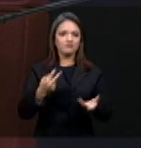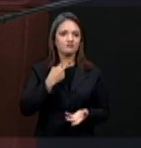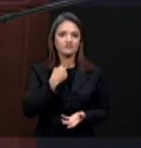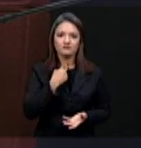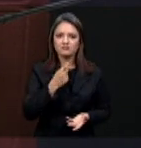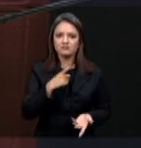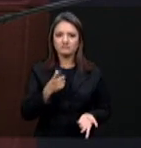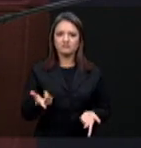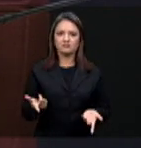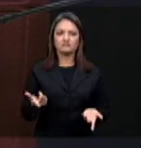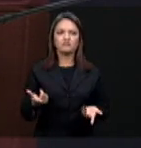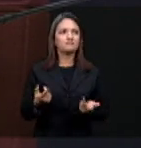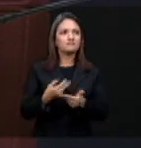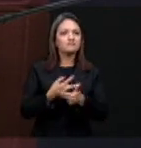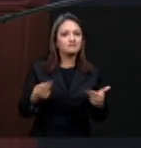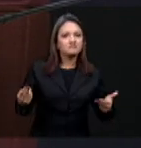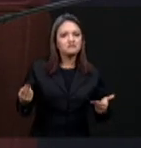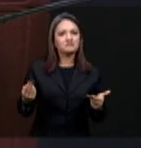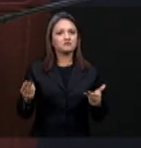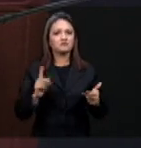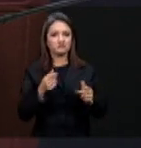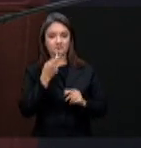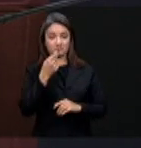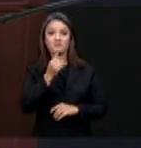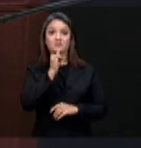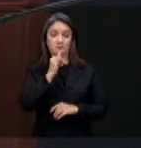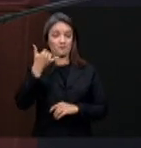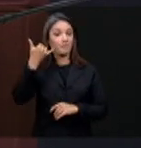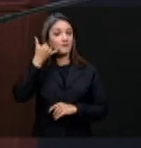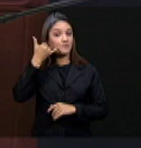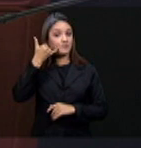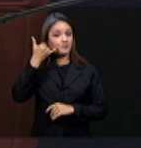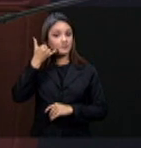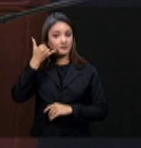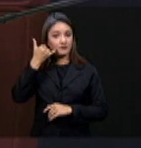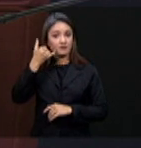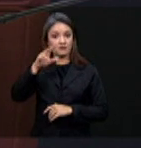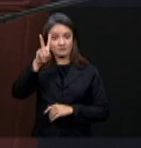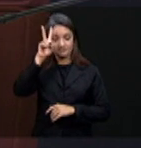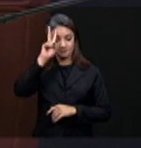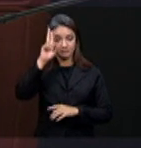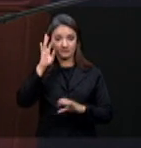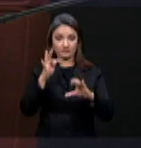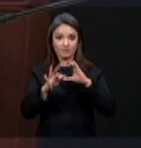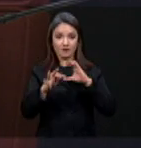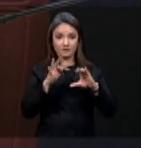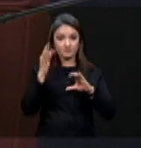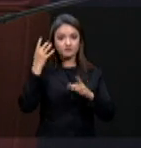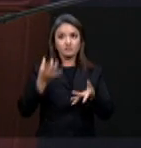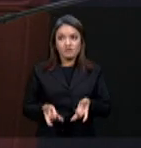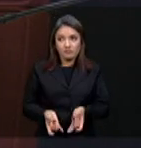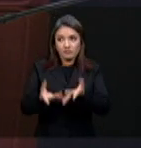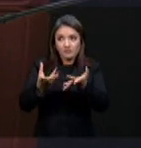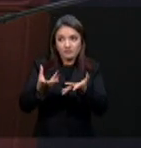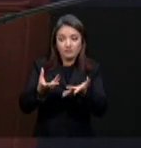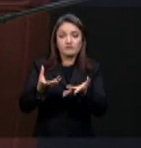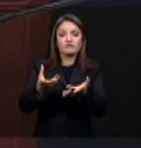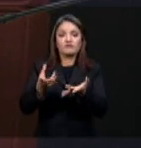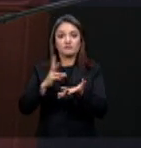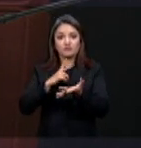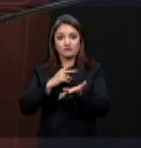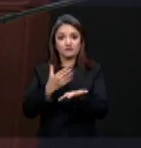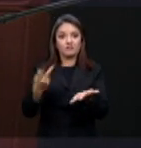pode haver tabus eu dou um exemplo da telefonia a privatização das telecomunicações que aconteceu na década de 90